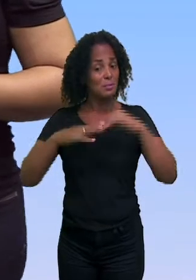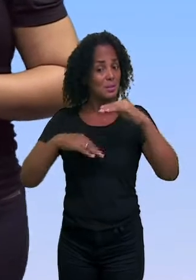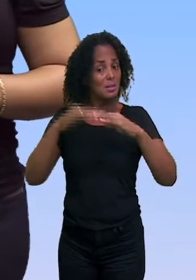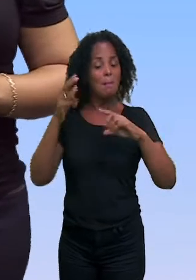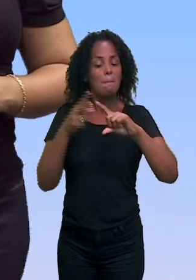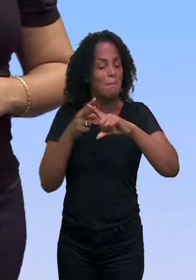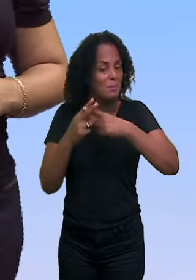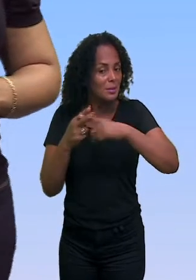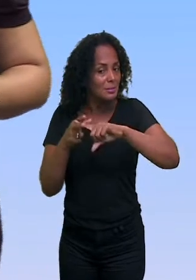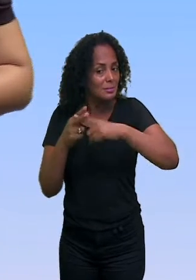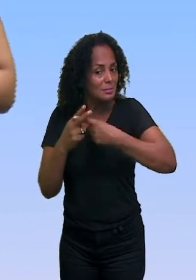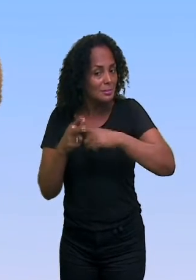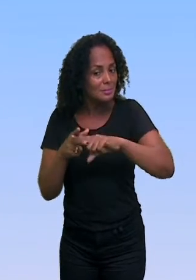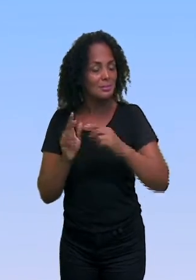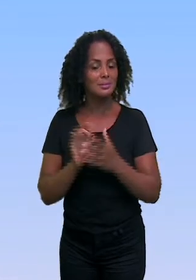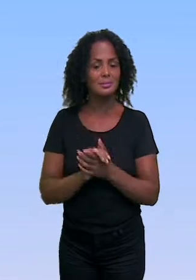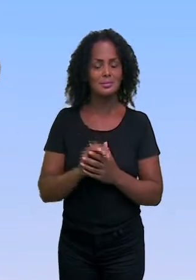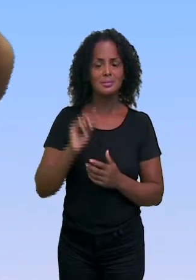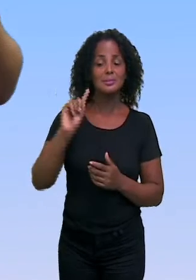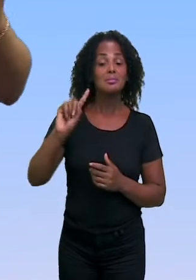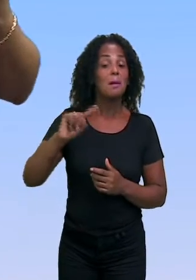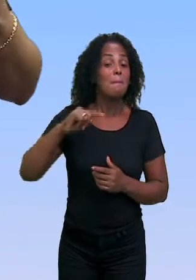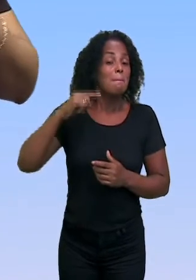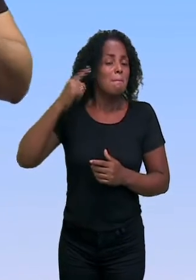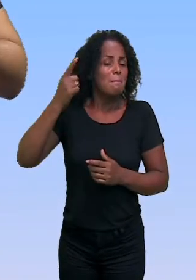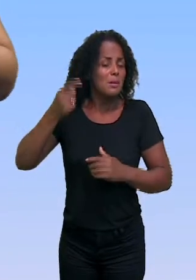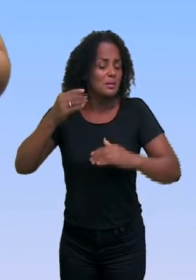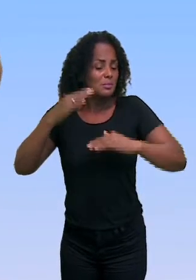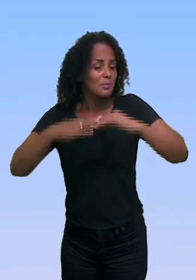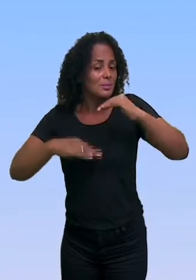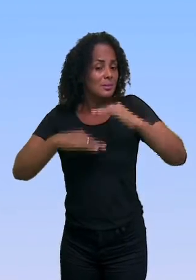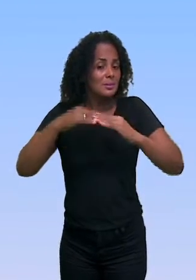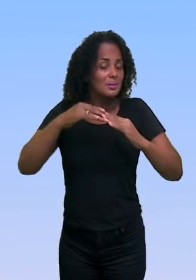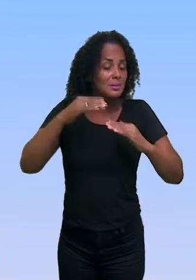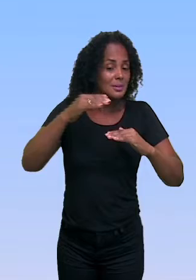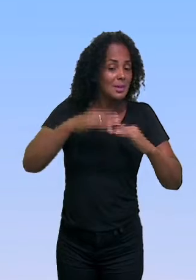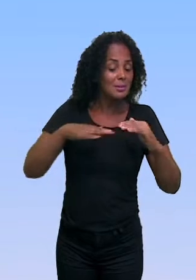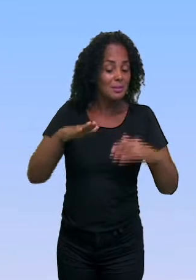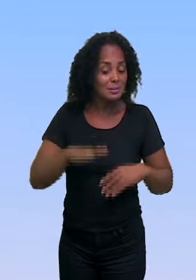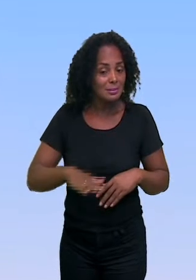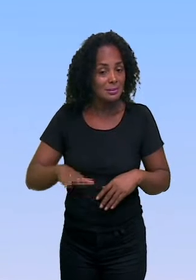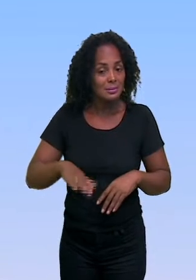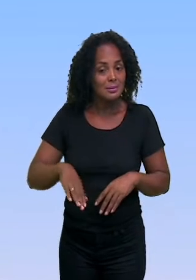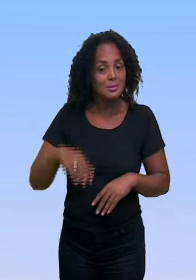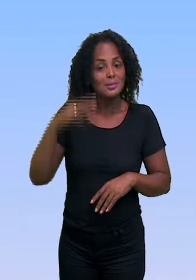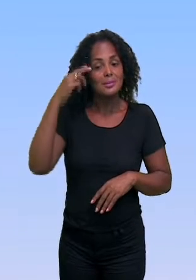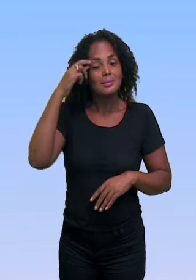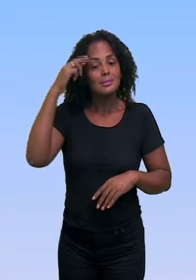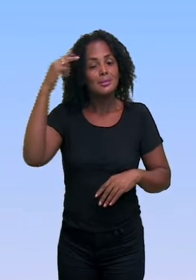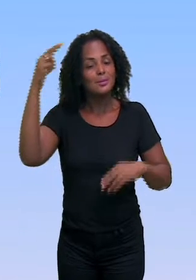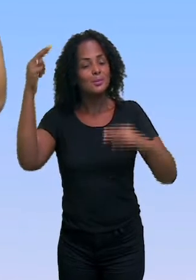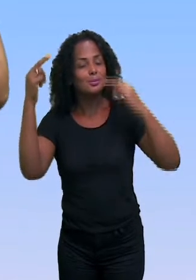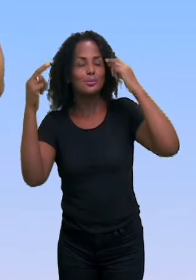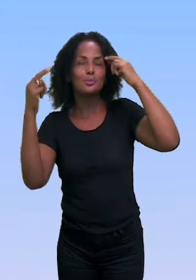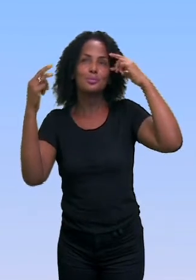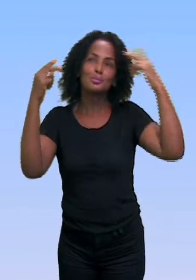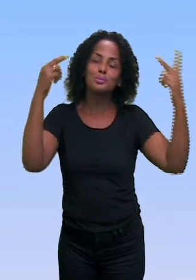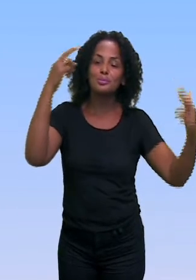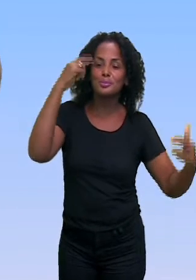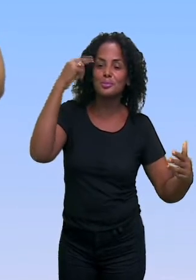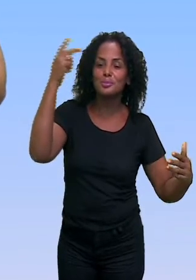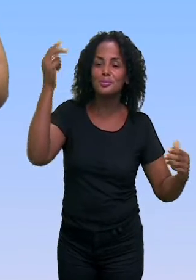vamos ver qual é a próxima profissão que a Mel está sonhar vamos lá a Bel e sonha né meninos